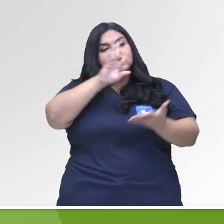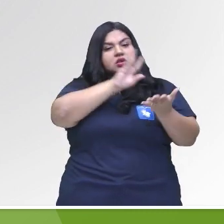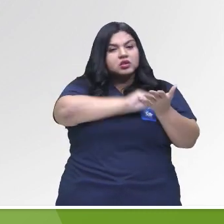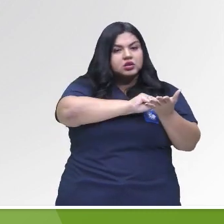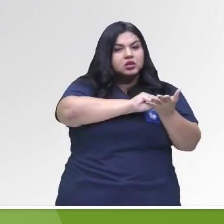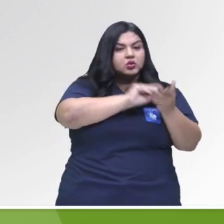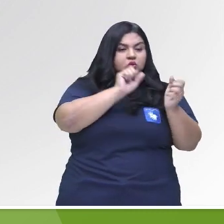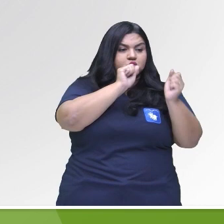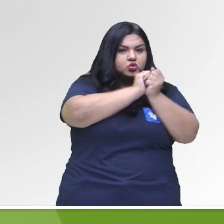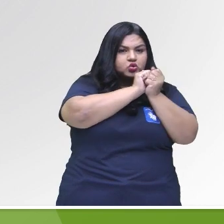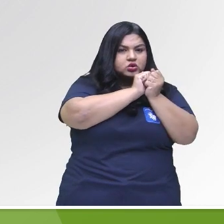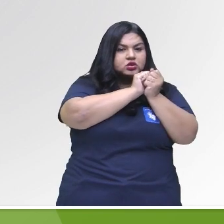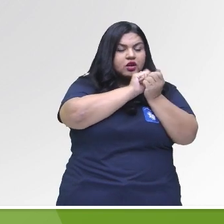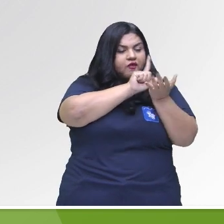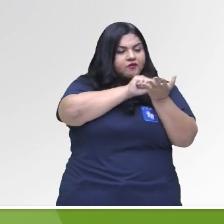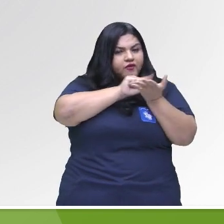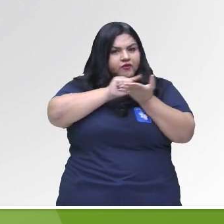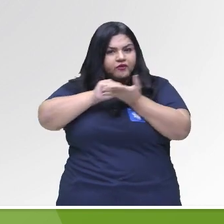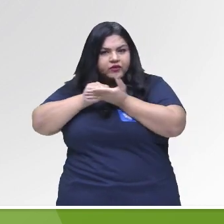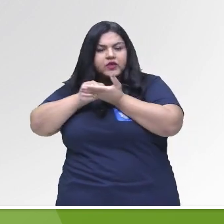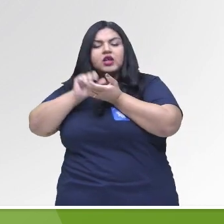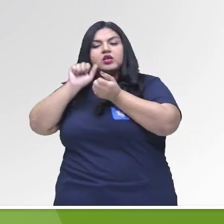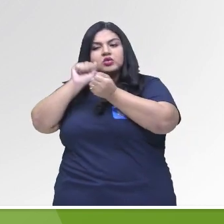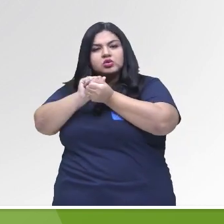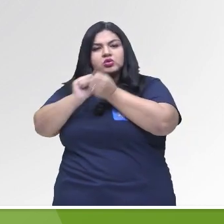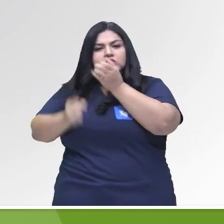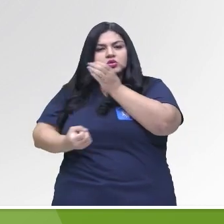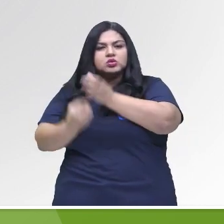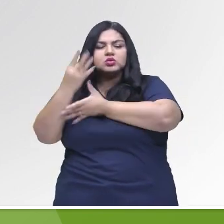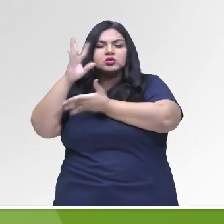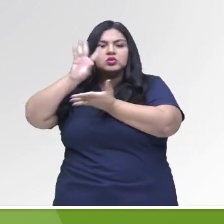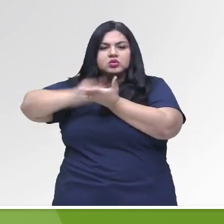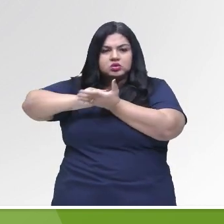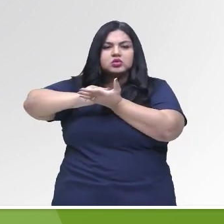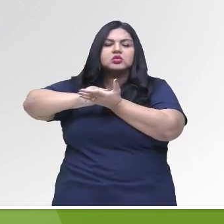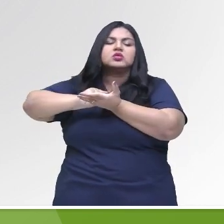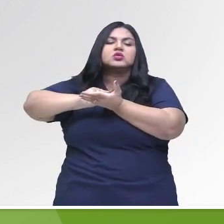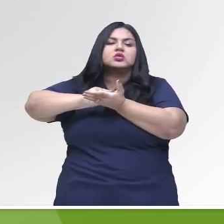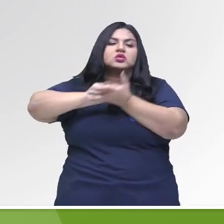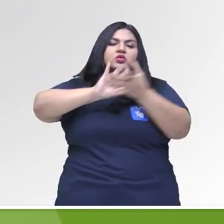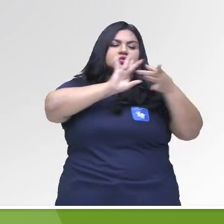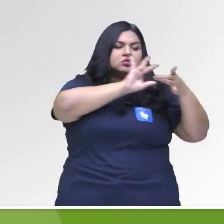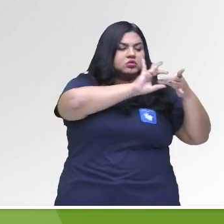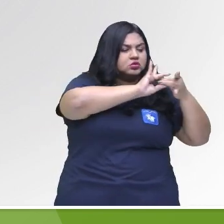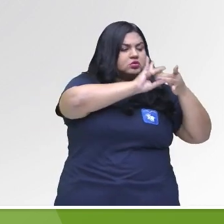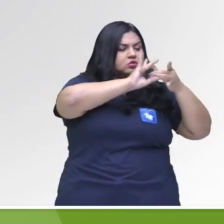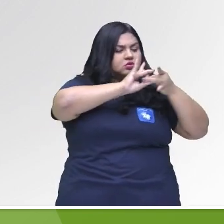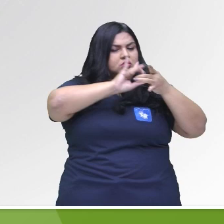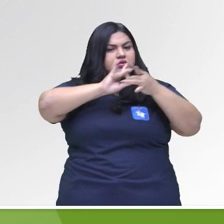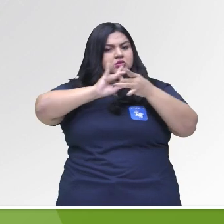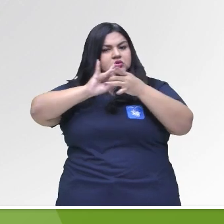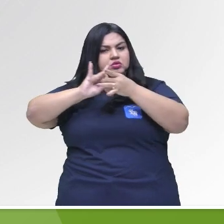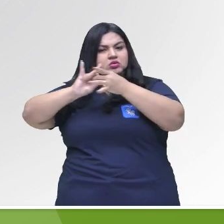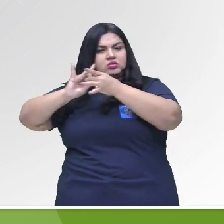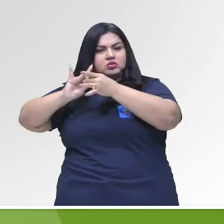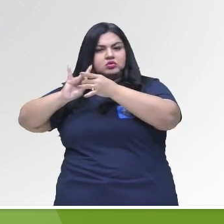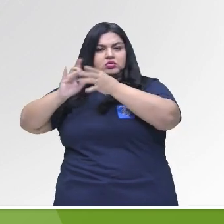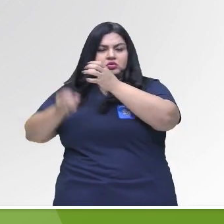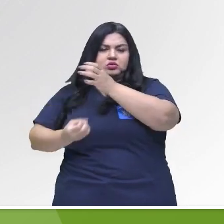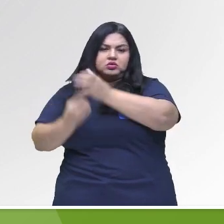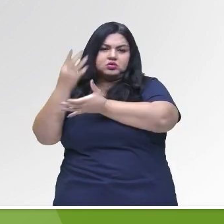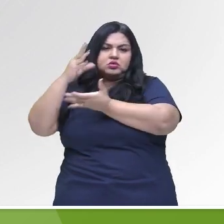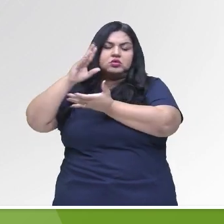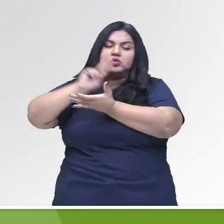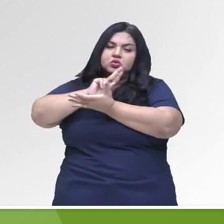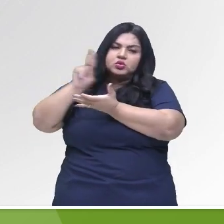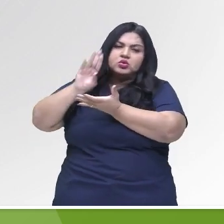a junção de vários monômeros. Então, a gente tem um monte de monômeros conectados, e aí essa junção forma o que